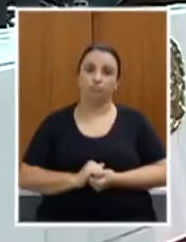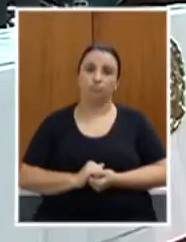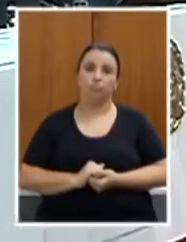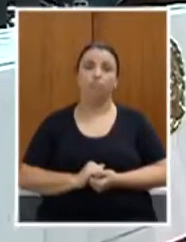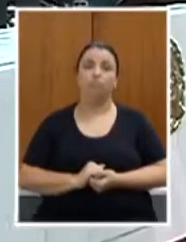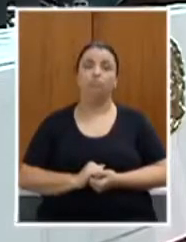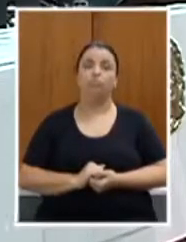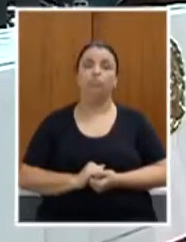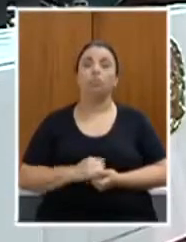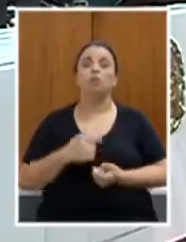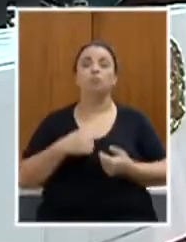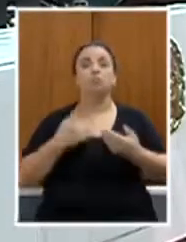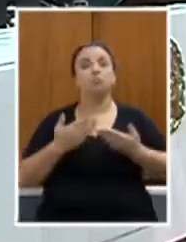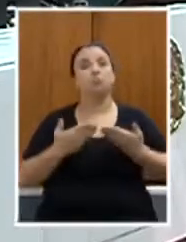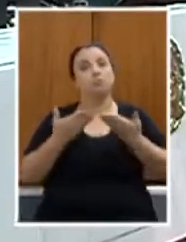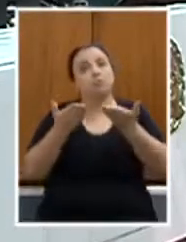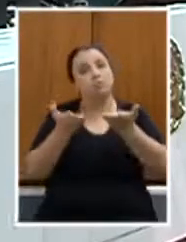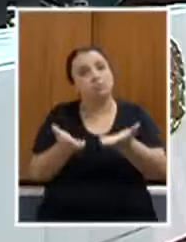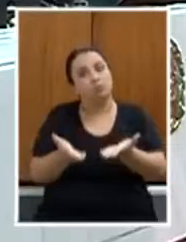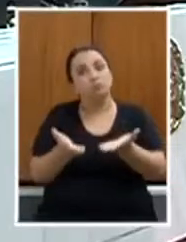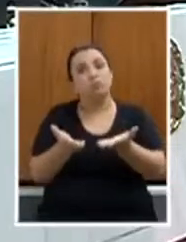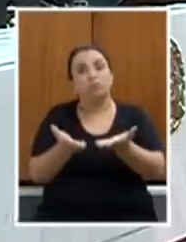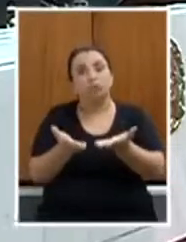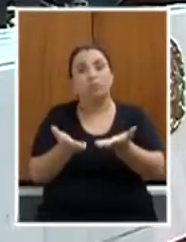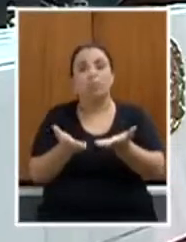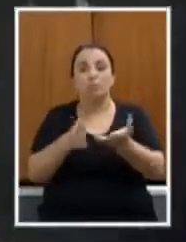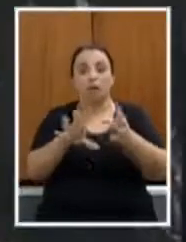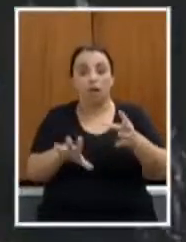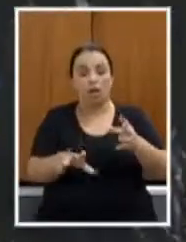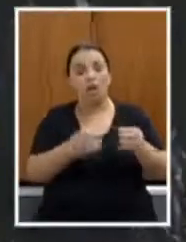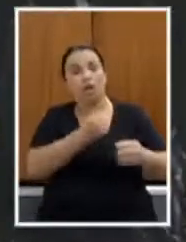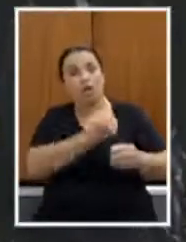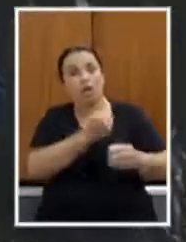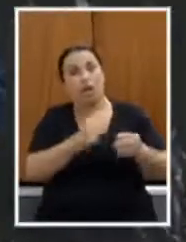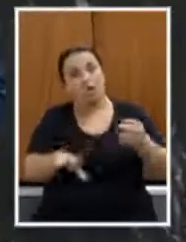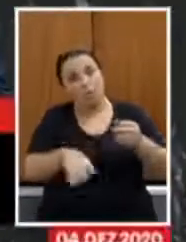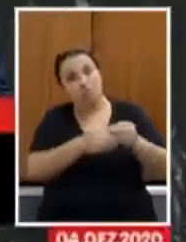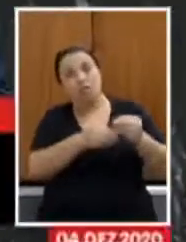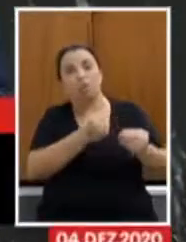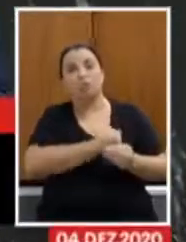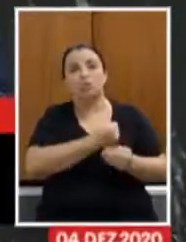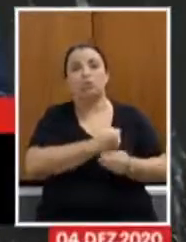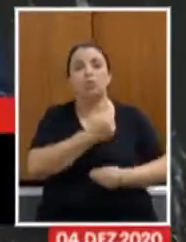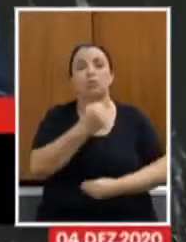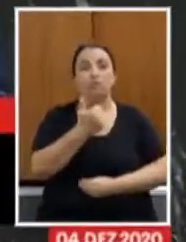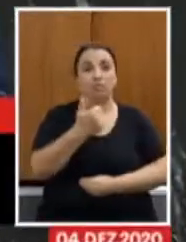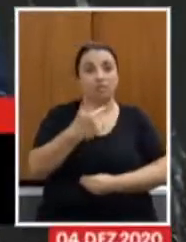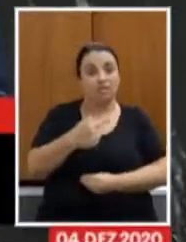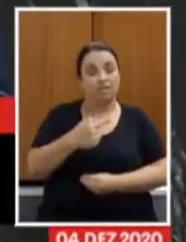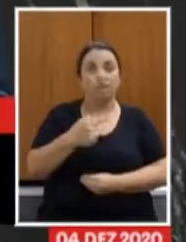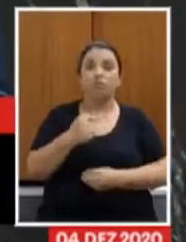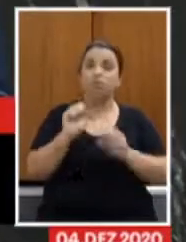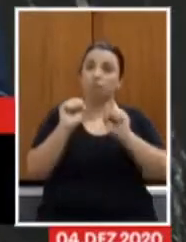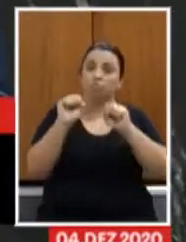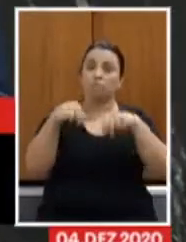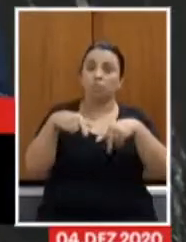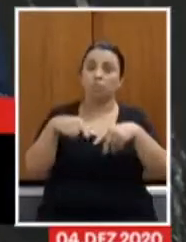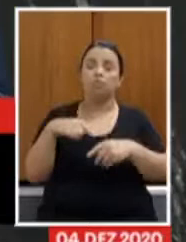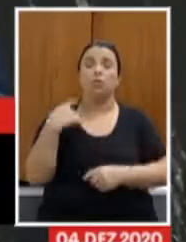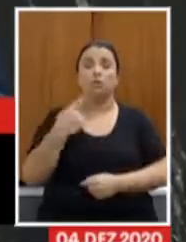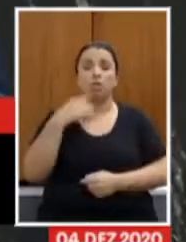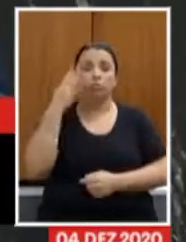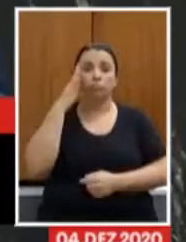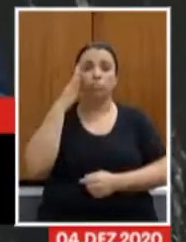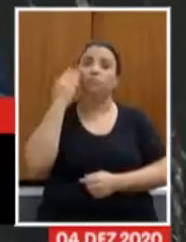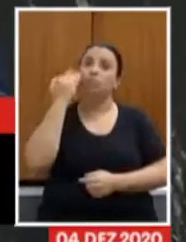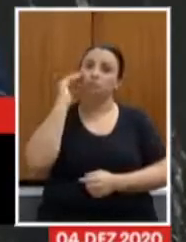O encaminhamento para a emenda 17 é sim. Nós entendemos que é